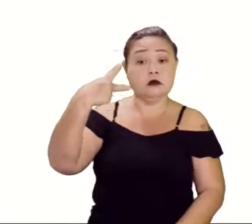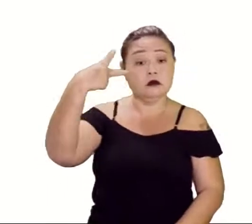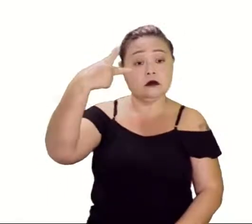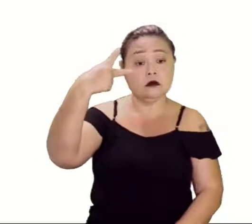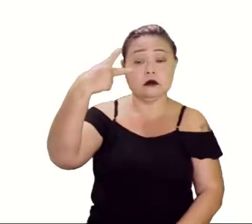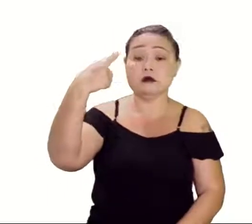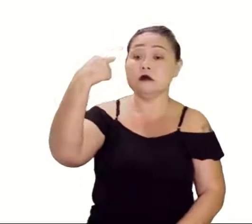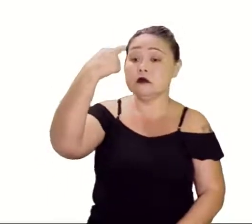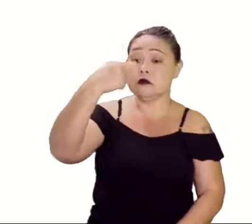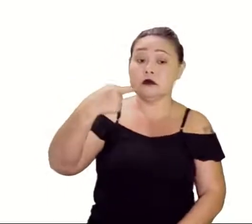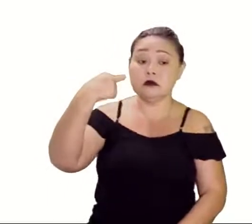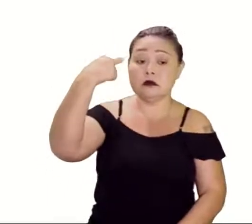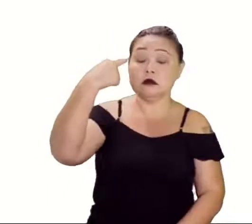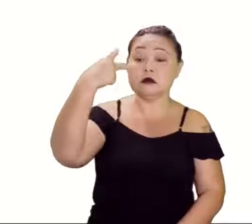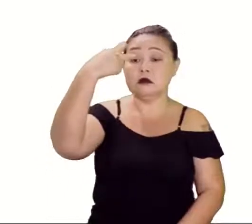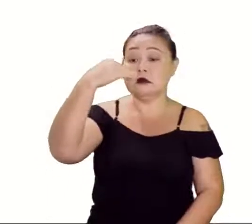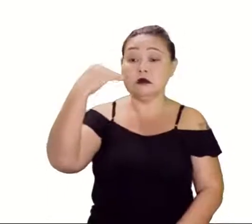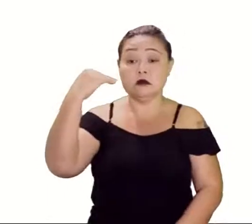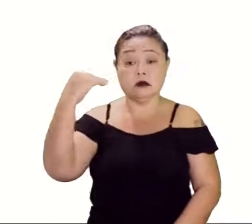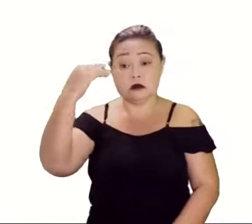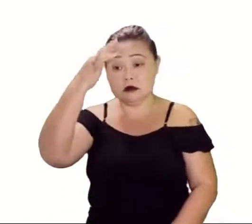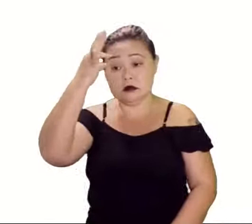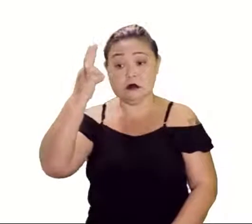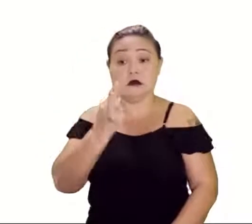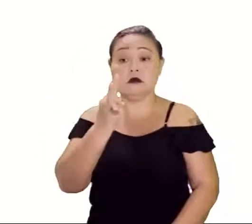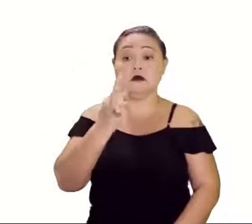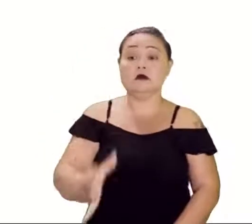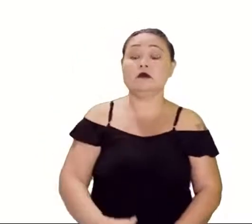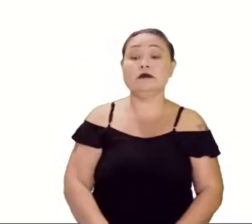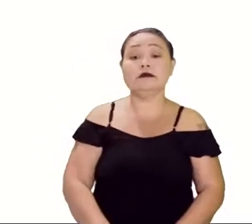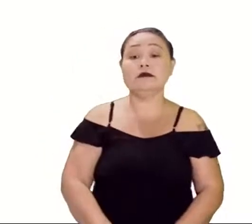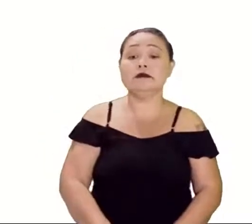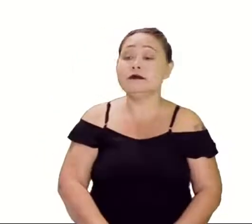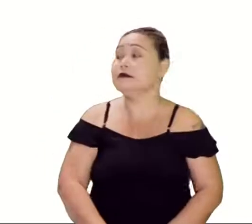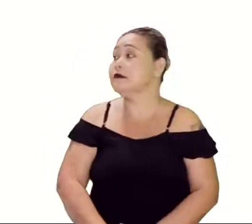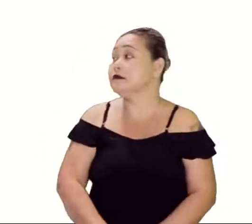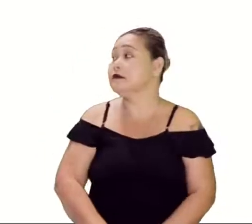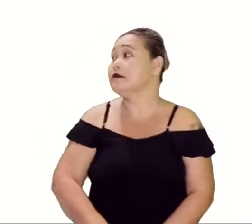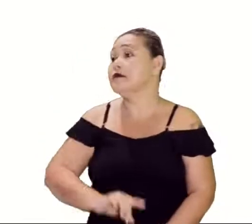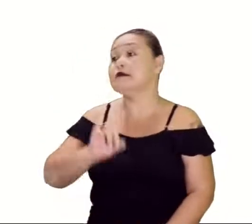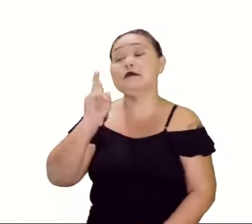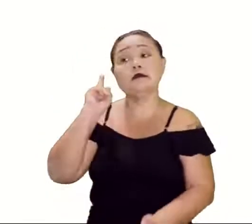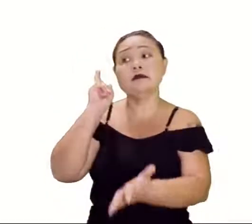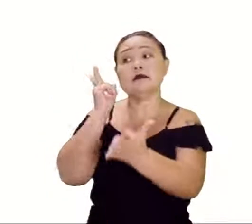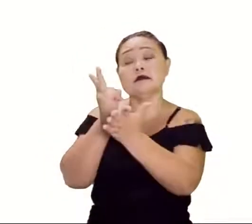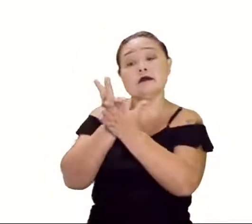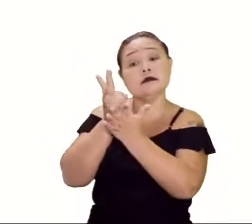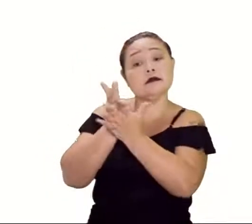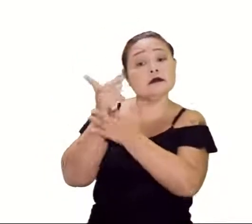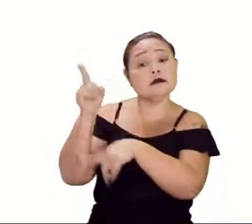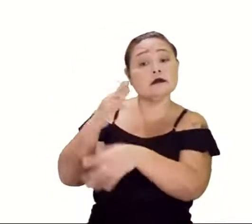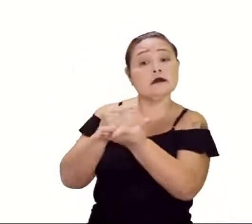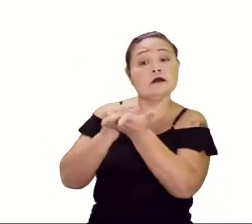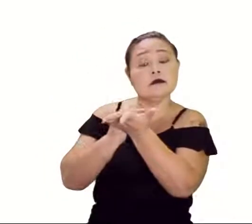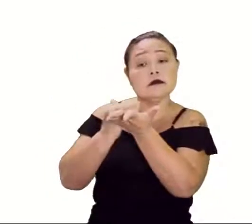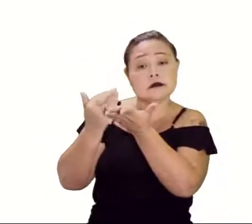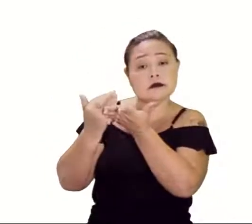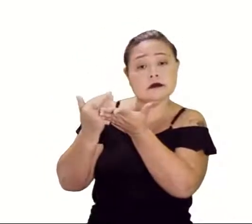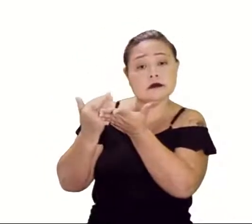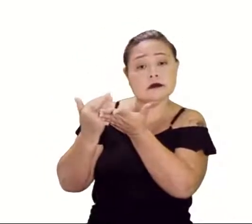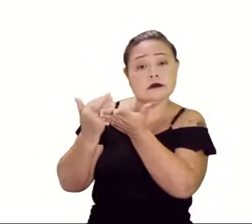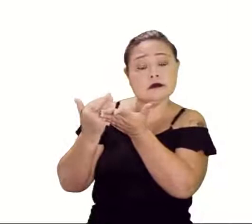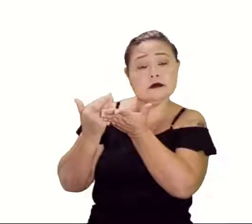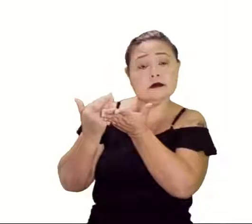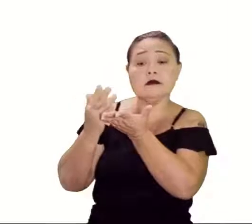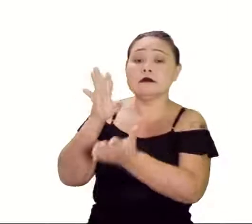horas, 1 hora ou 2 horas e 30 minutos. Do mesmo jeito aqui já deu a inicial, né? Olha